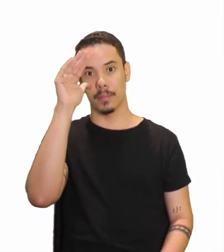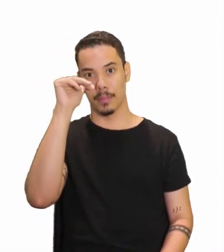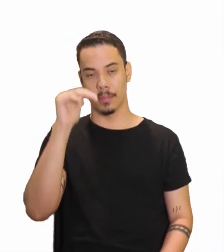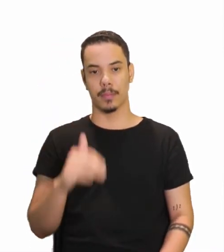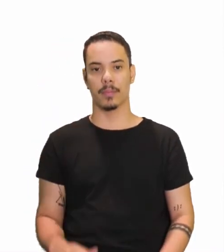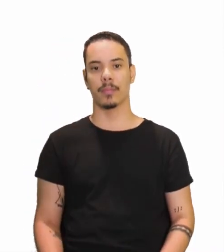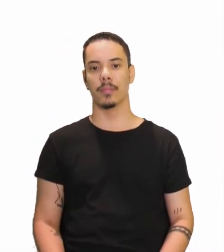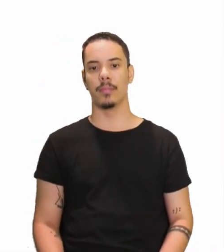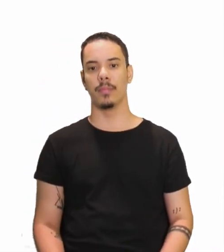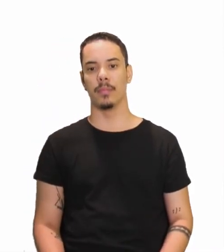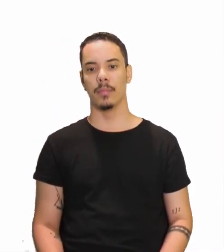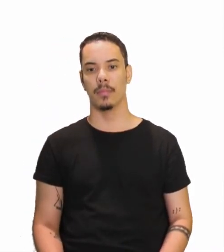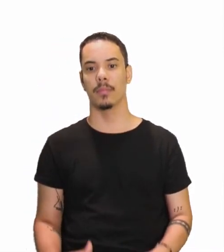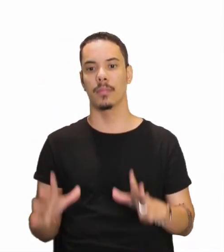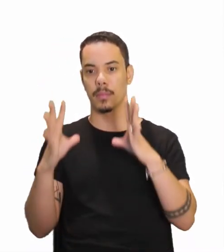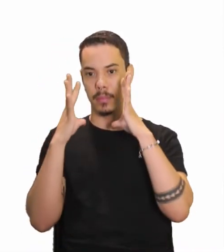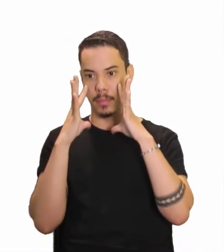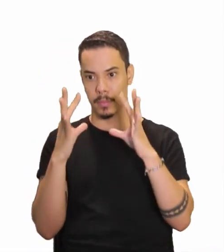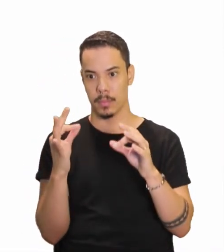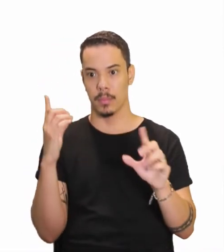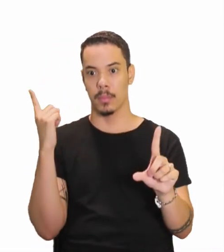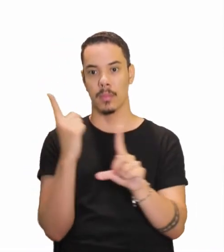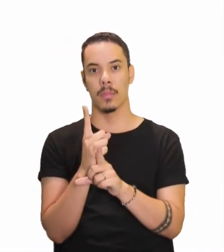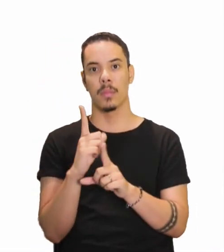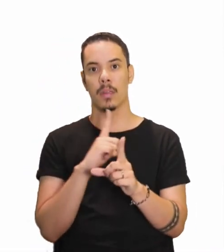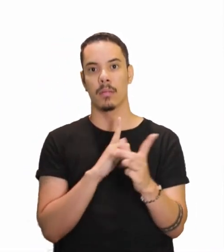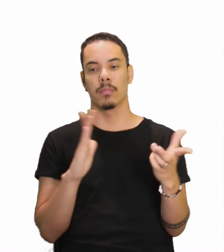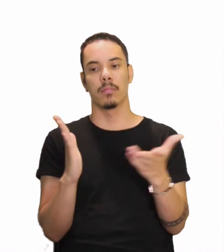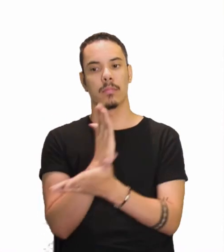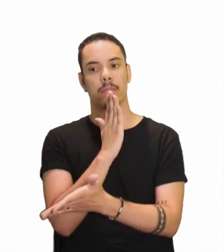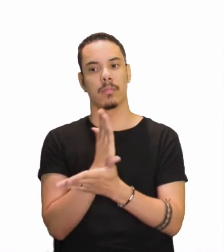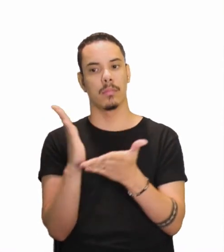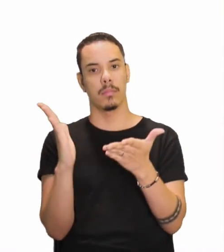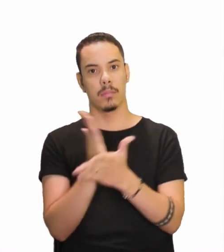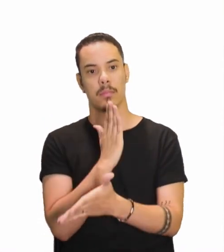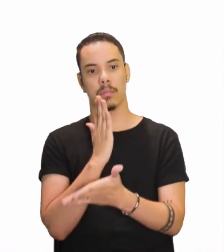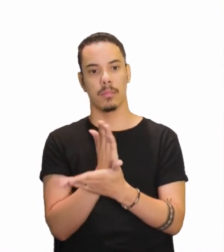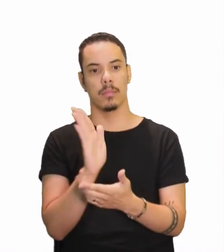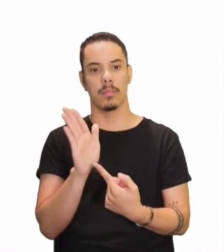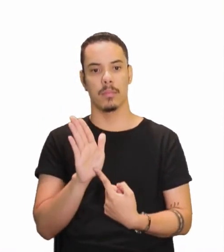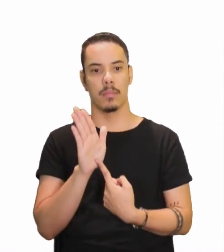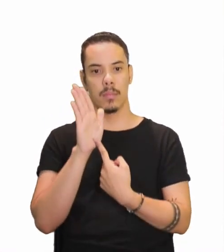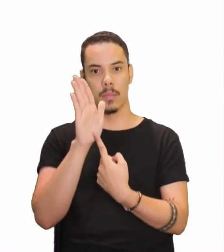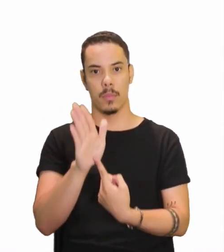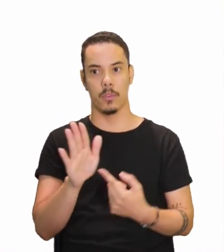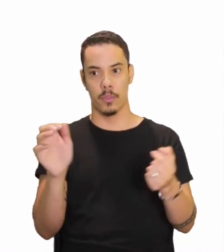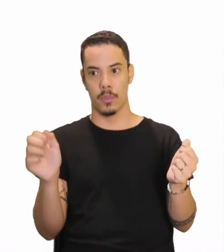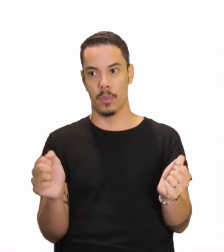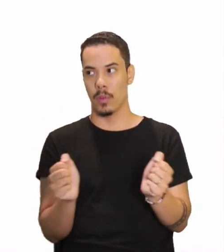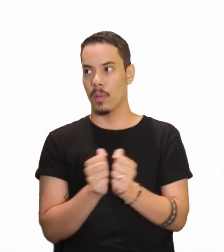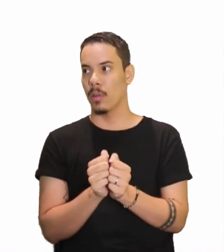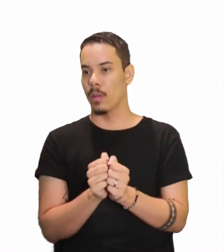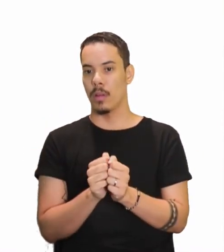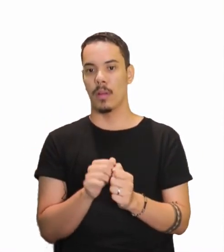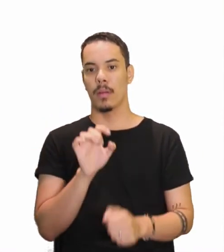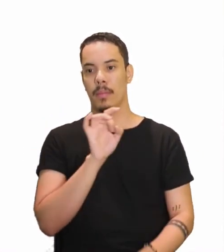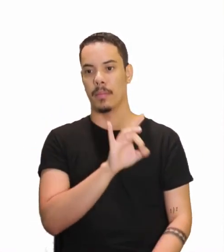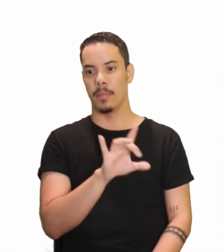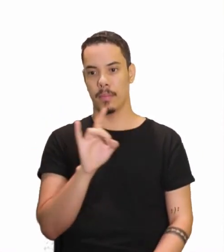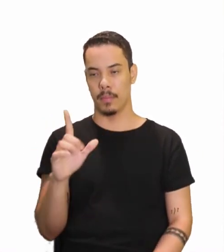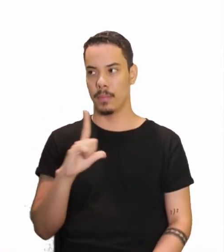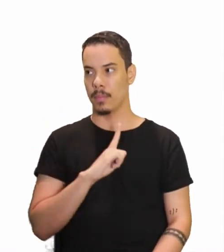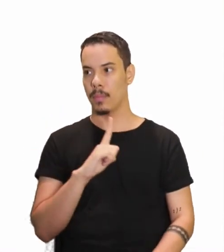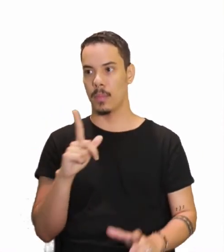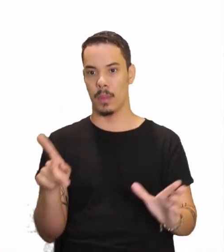Curiosidade! Repare que nos encontros consonatais, apesar de as consoantes aparecerem lado a lado, cada uma conserva o